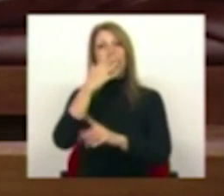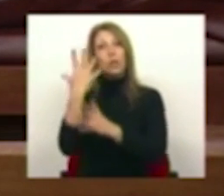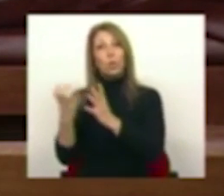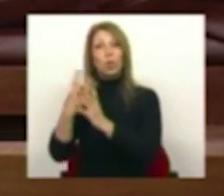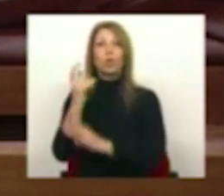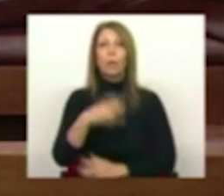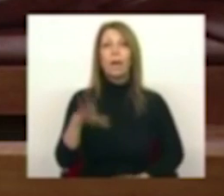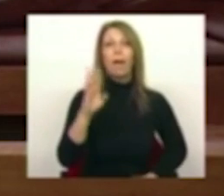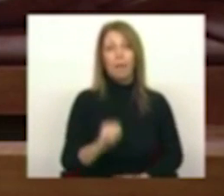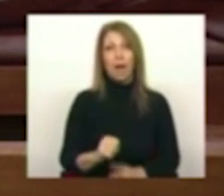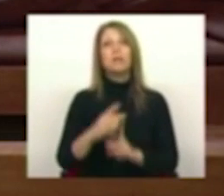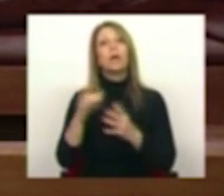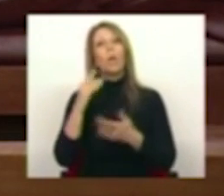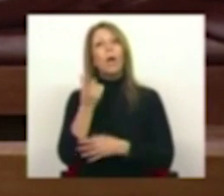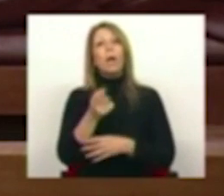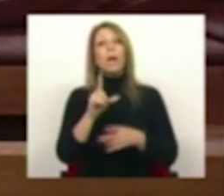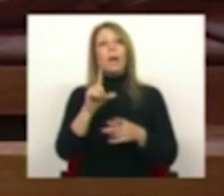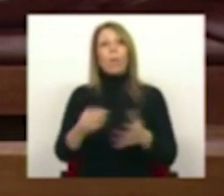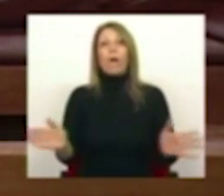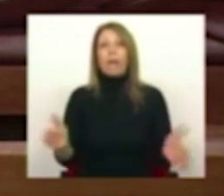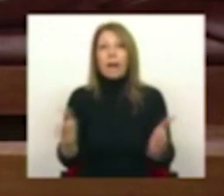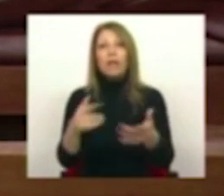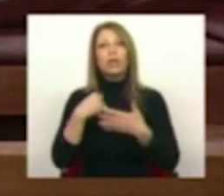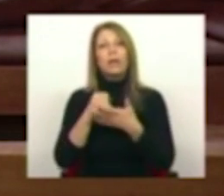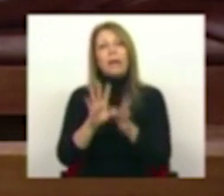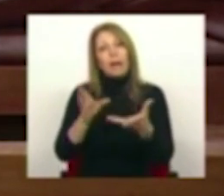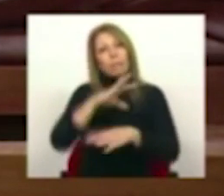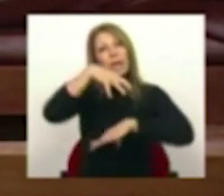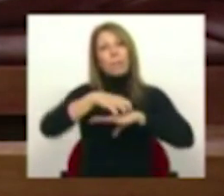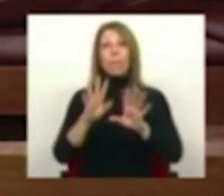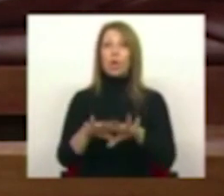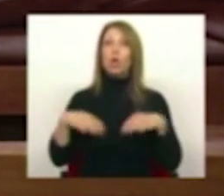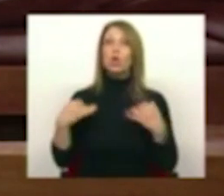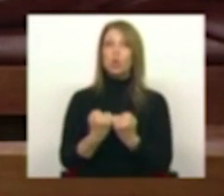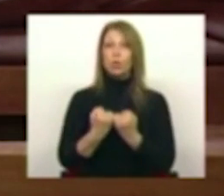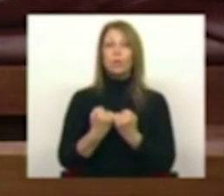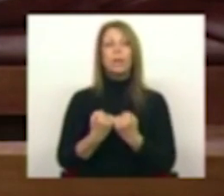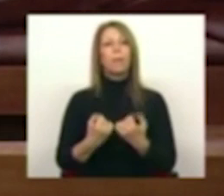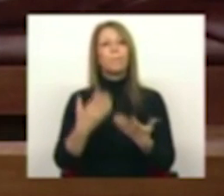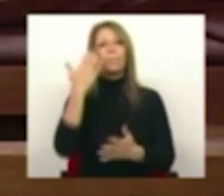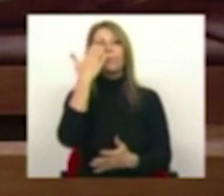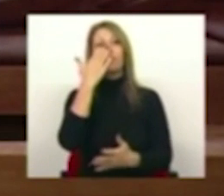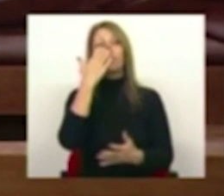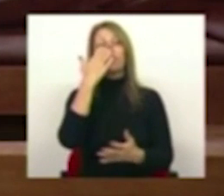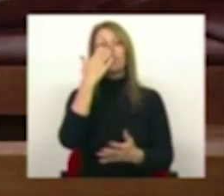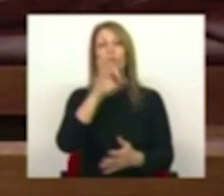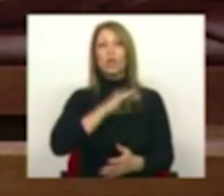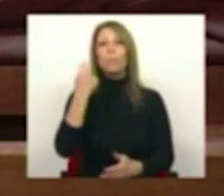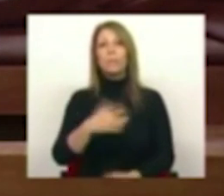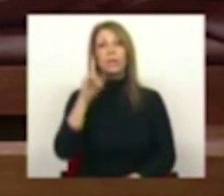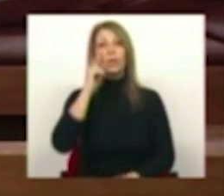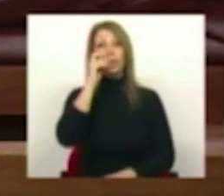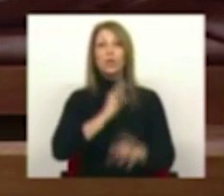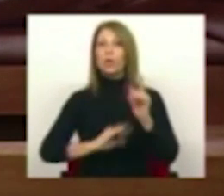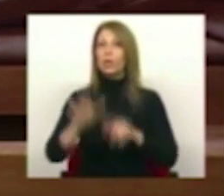o financiamento para creches e outros equipamentos sociais. Senhor Presidente, senhoras e senhores deputados,